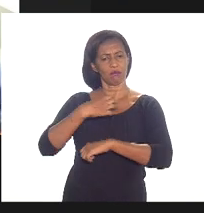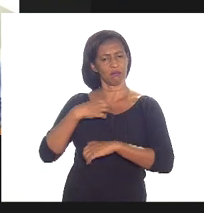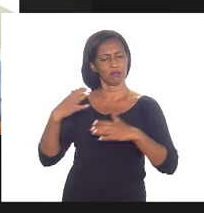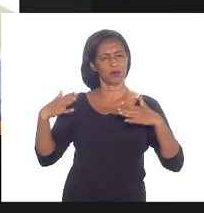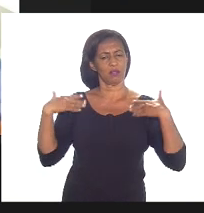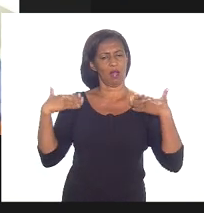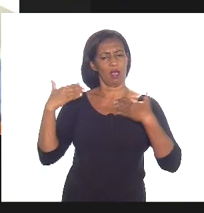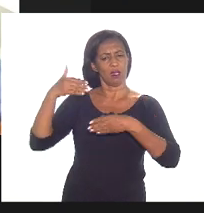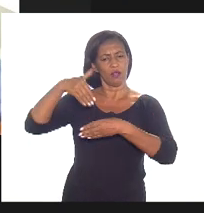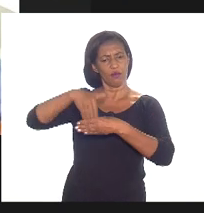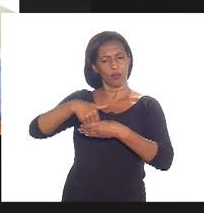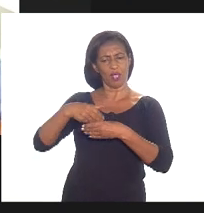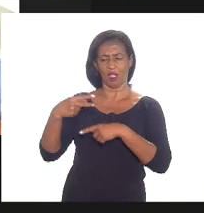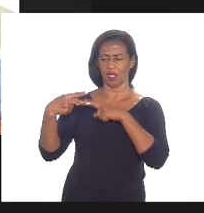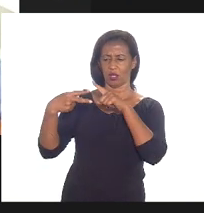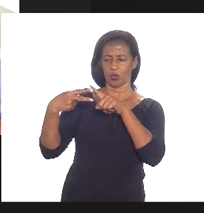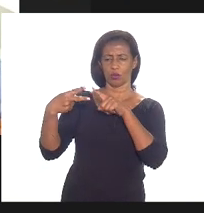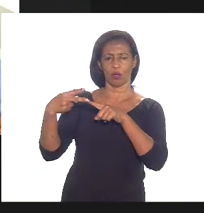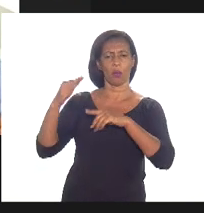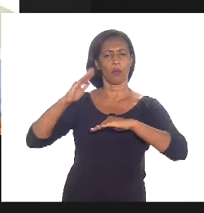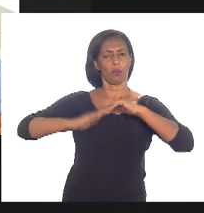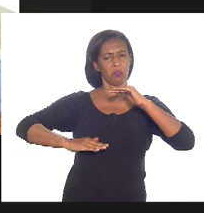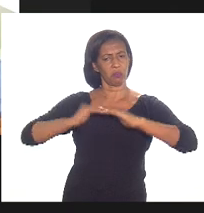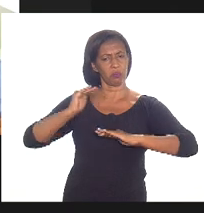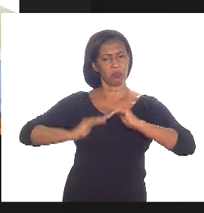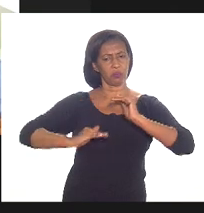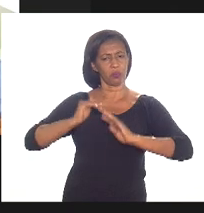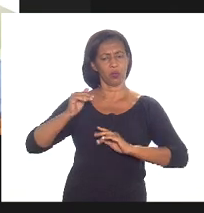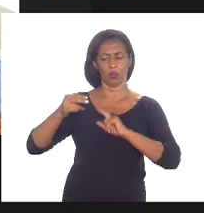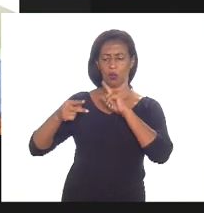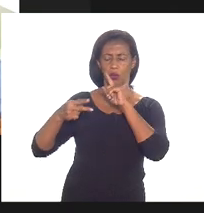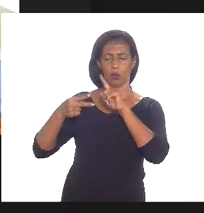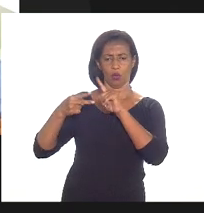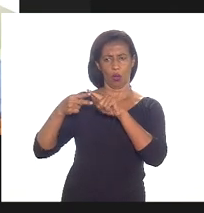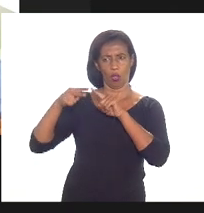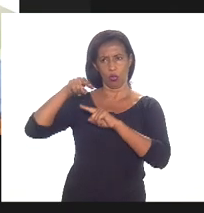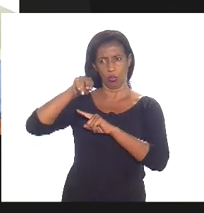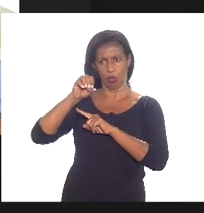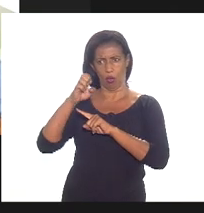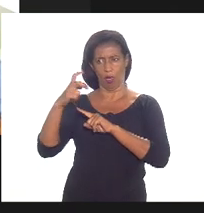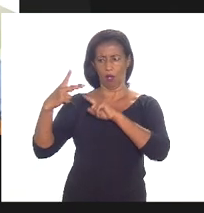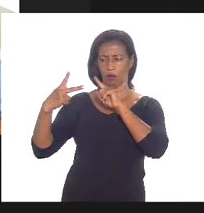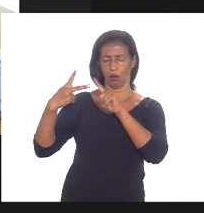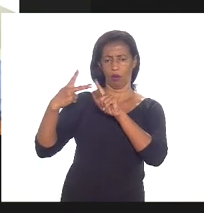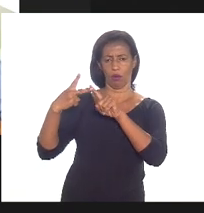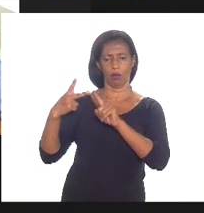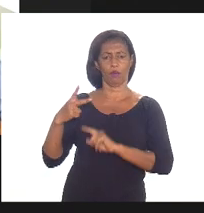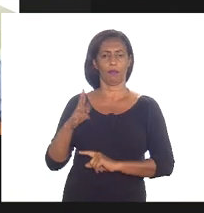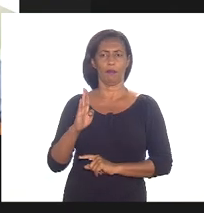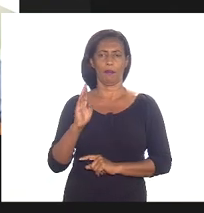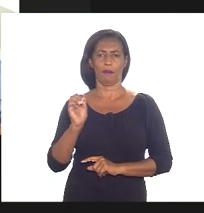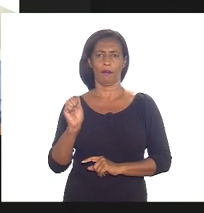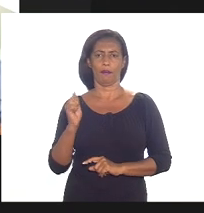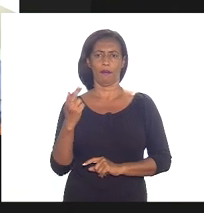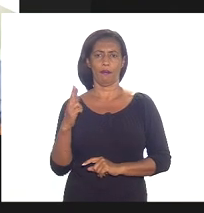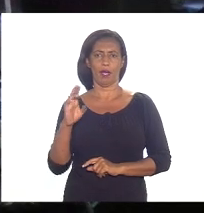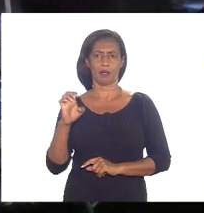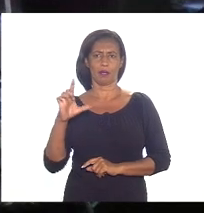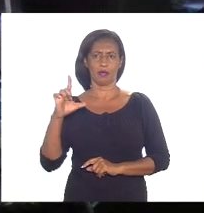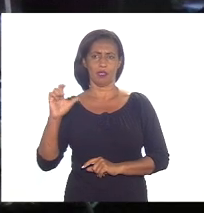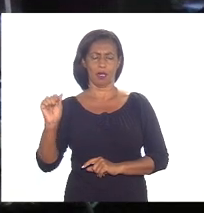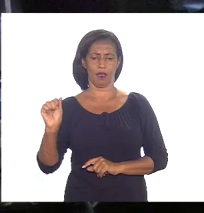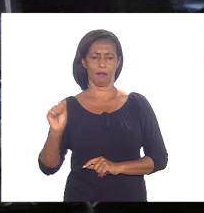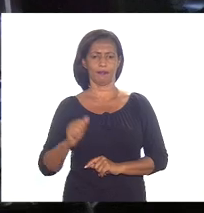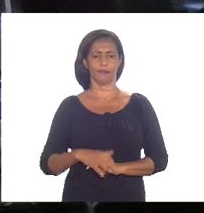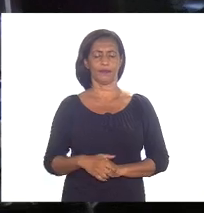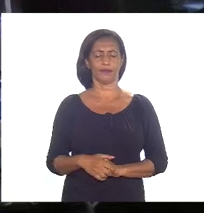votar em duas pessoas competentes, tanto o companheiro Noel de Carvalho, como também o nosso amigo Marcelo. Voto favorável. Obrigada, deputado